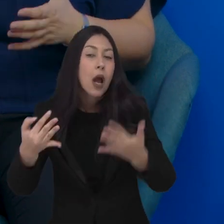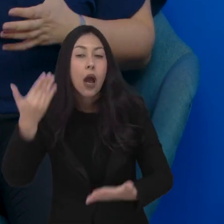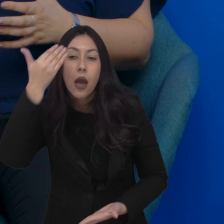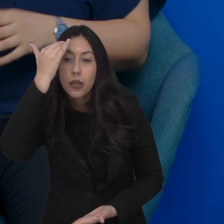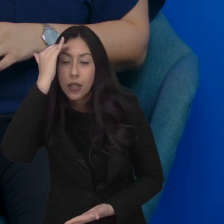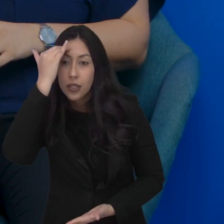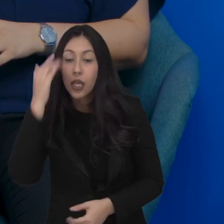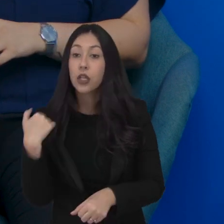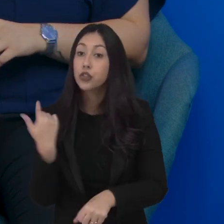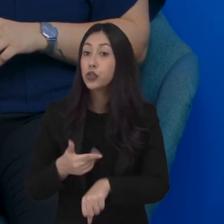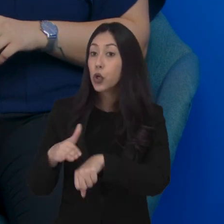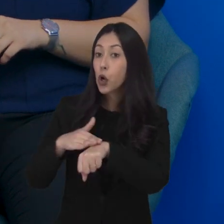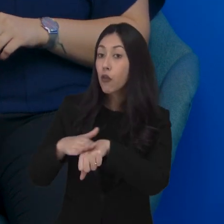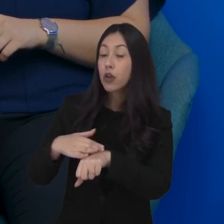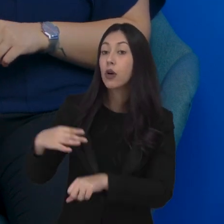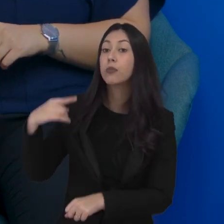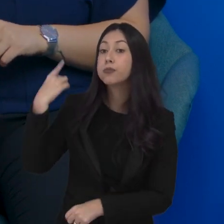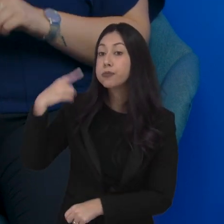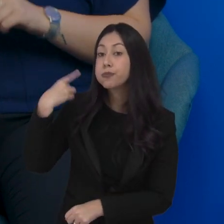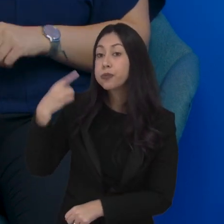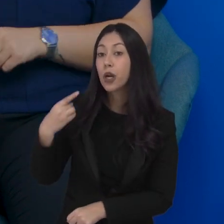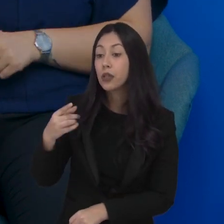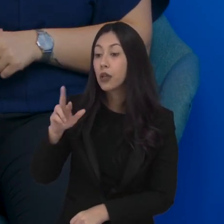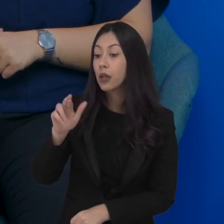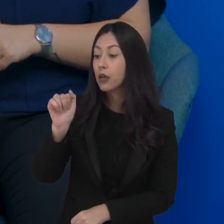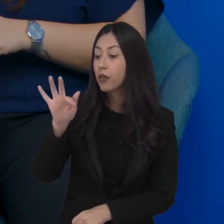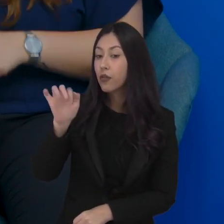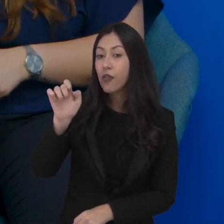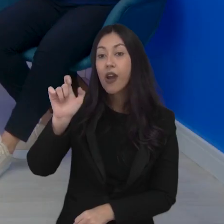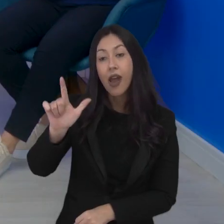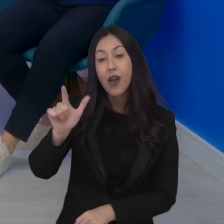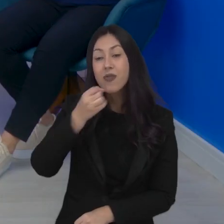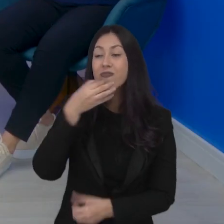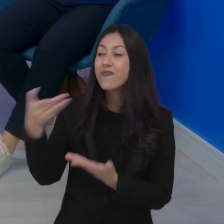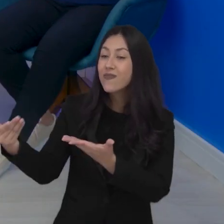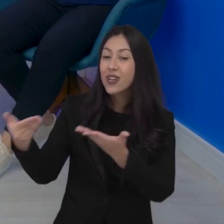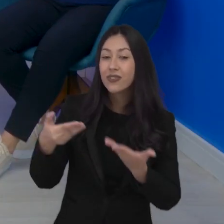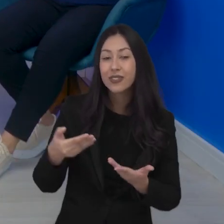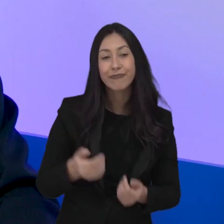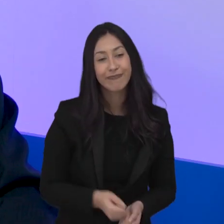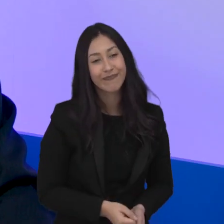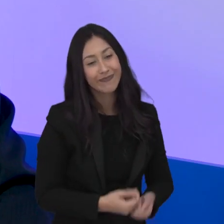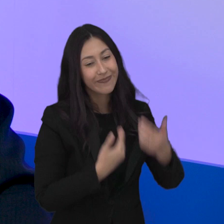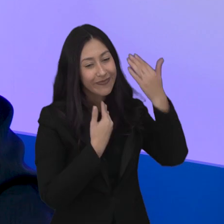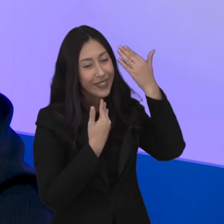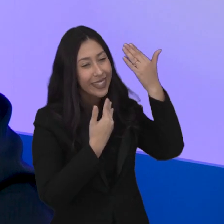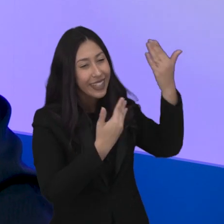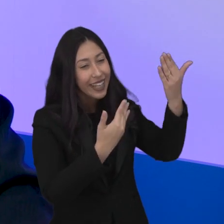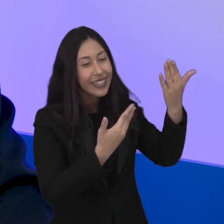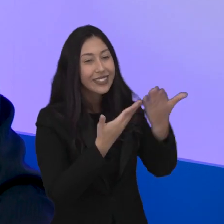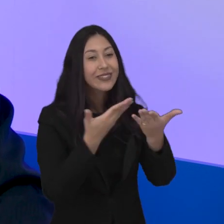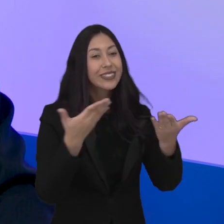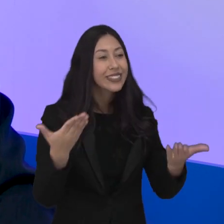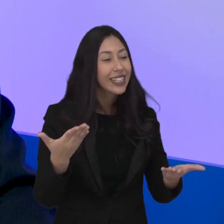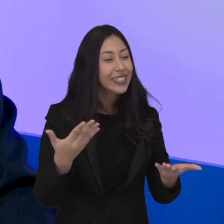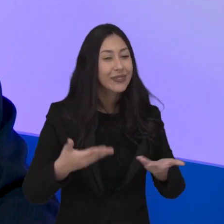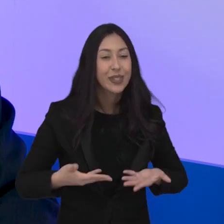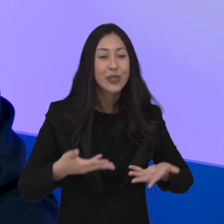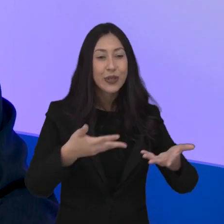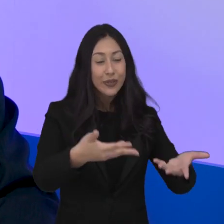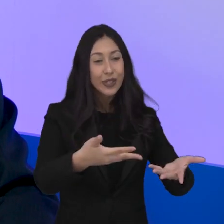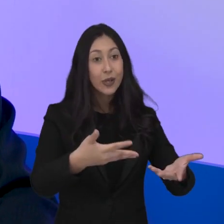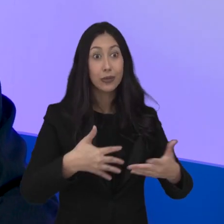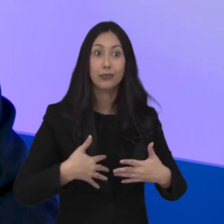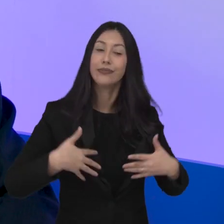gente conversa agora com o advogado tributarista Rafael Espadoto. Bem-vindo, Rafael. Muito obrigado, Marvin, Marina, pelo